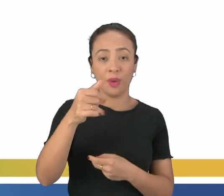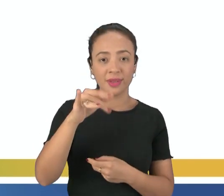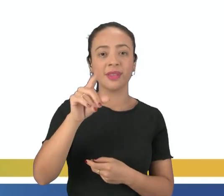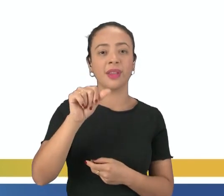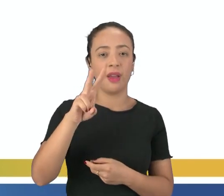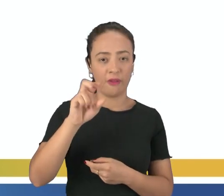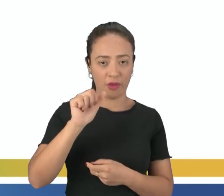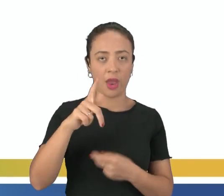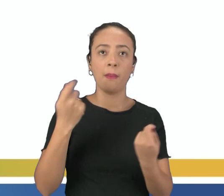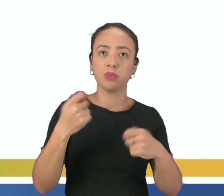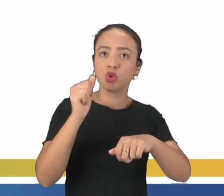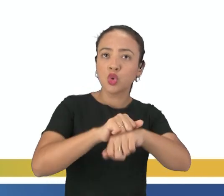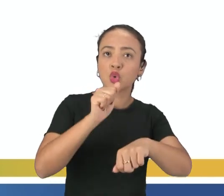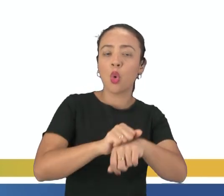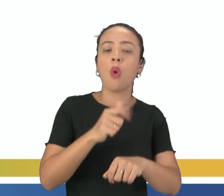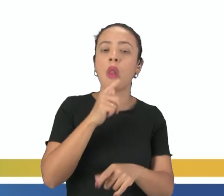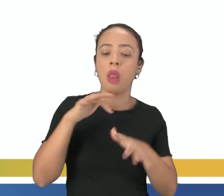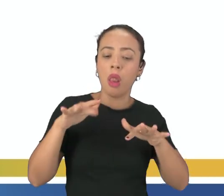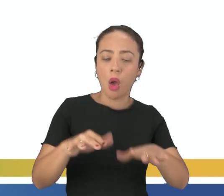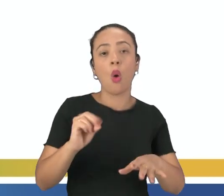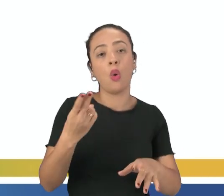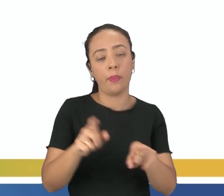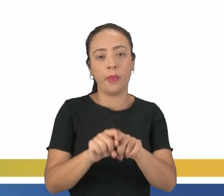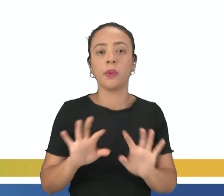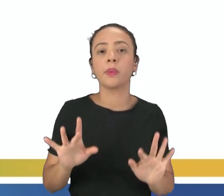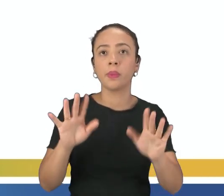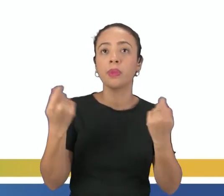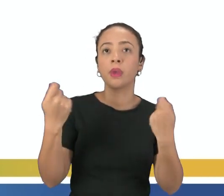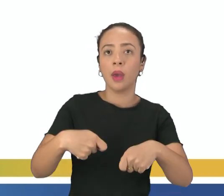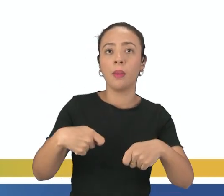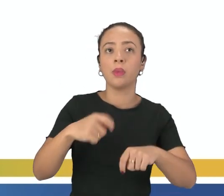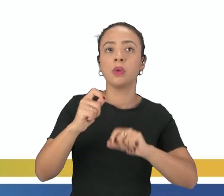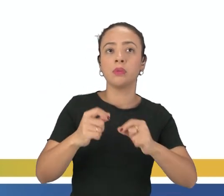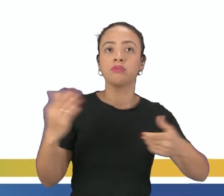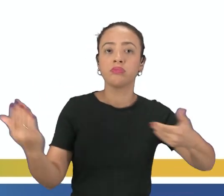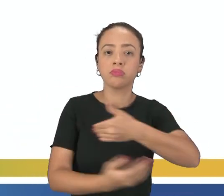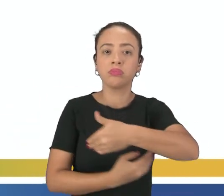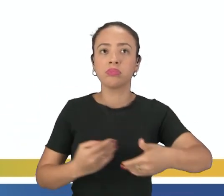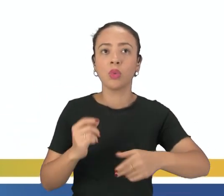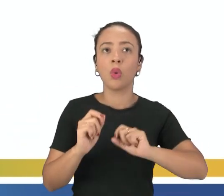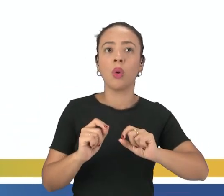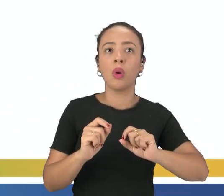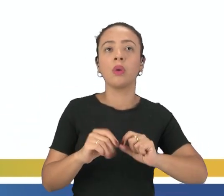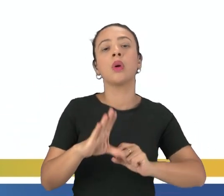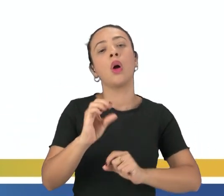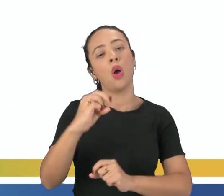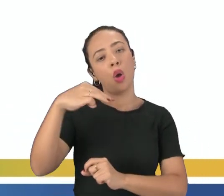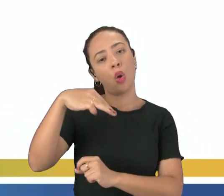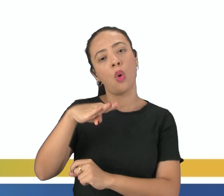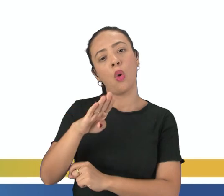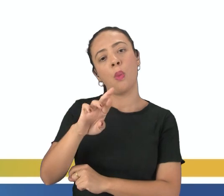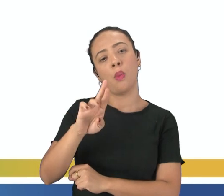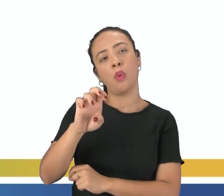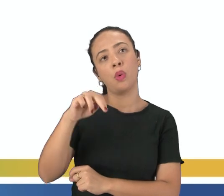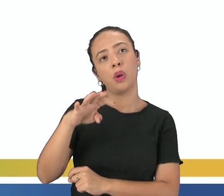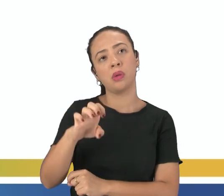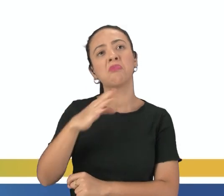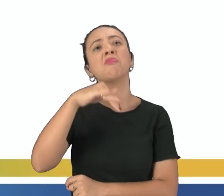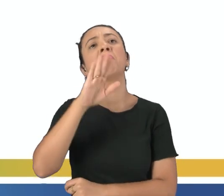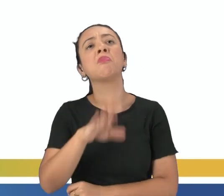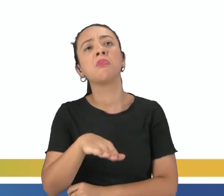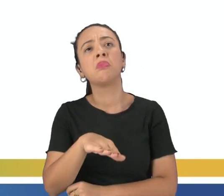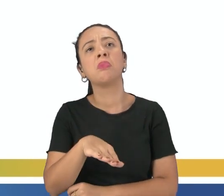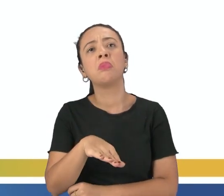líquido ou gasoso, capaz de reagir com comburente. Quem é o comburente? Por sua vez,